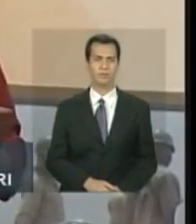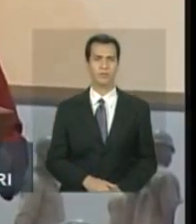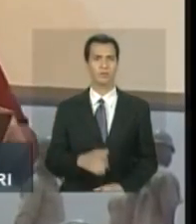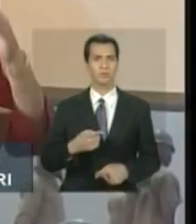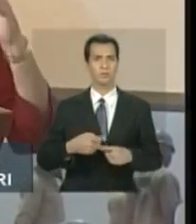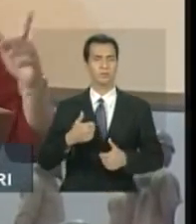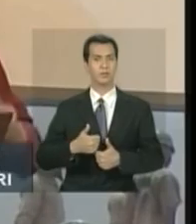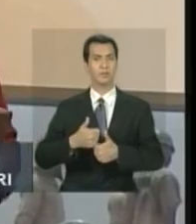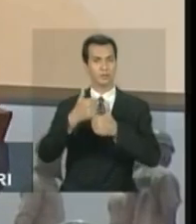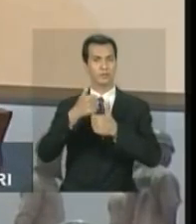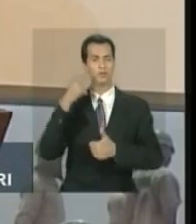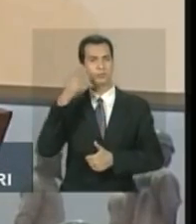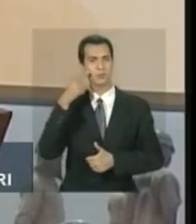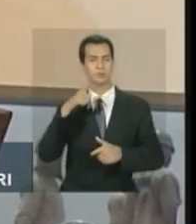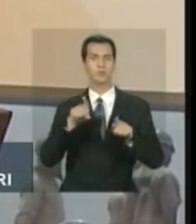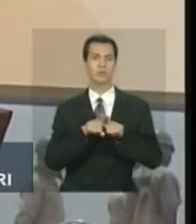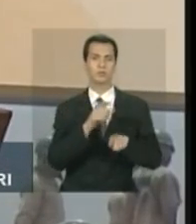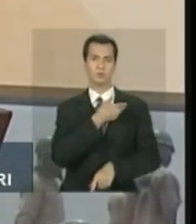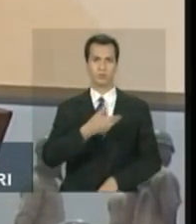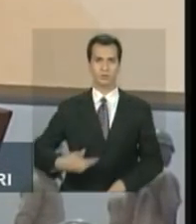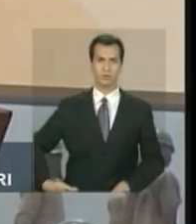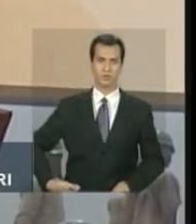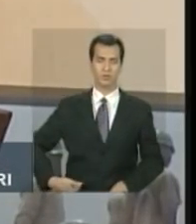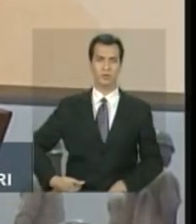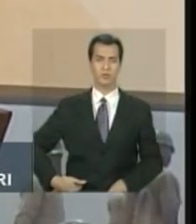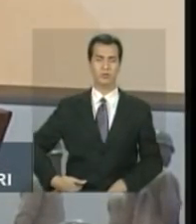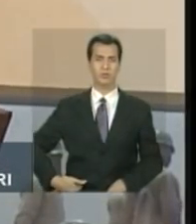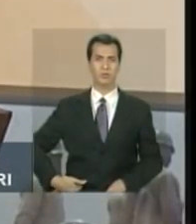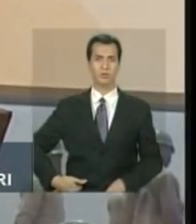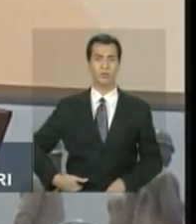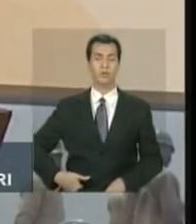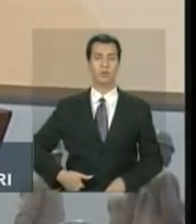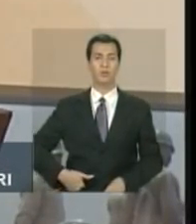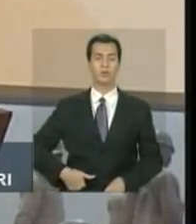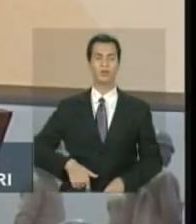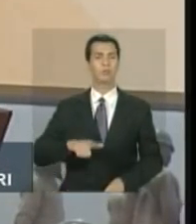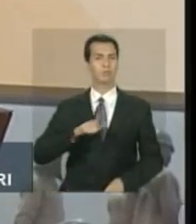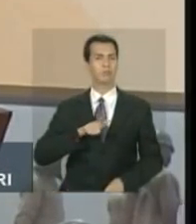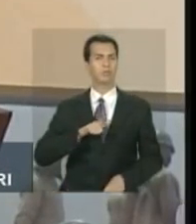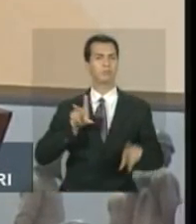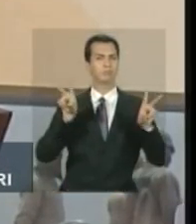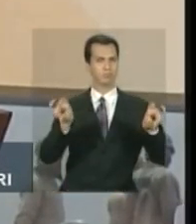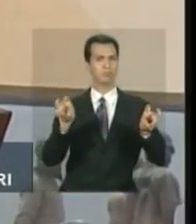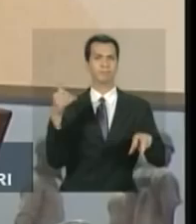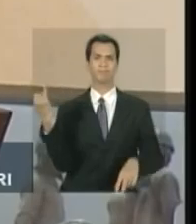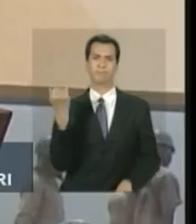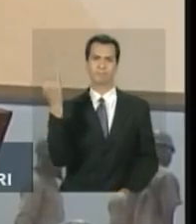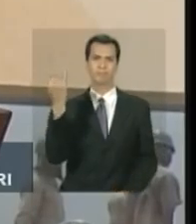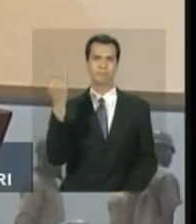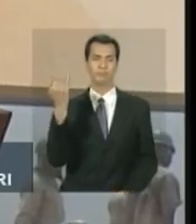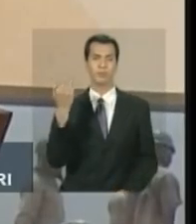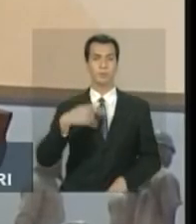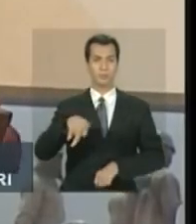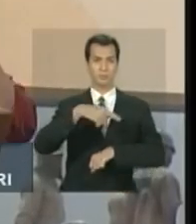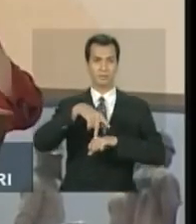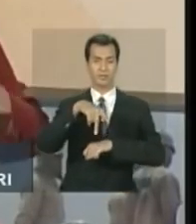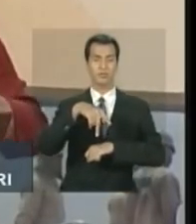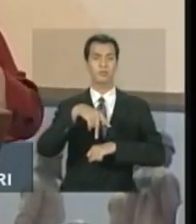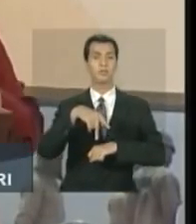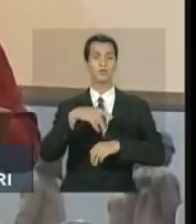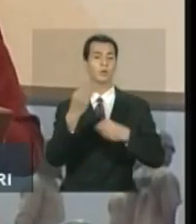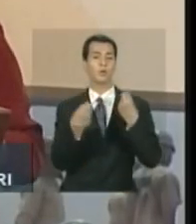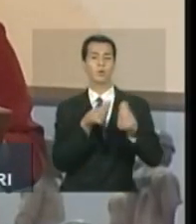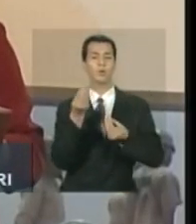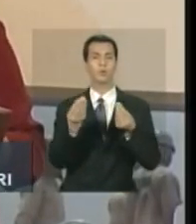lideranças políticas e governos deram a uma questão que é essencial. Um país só pode ser,